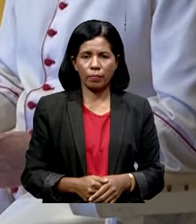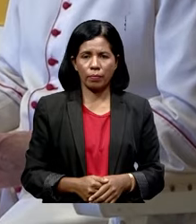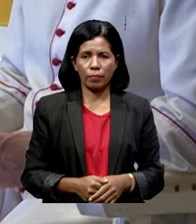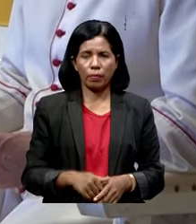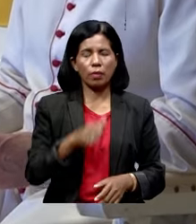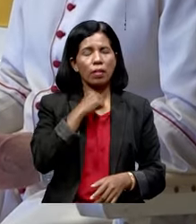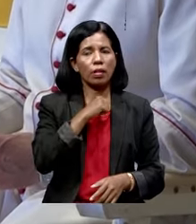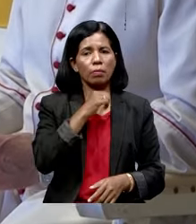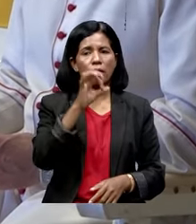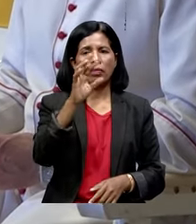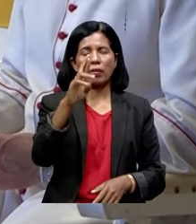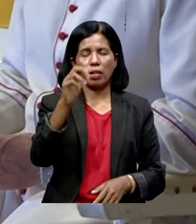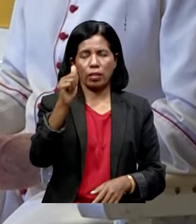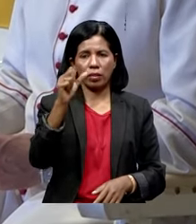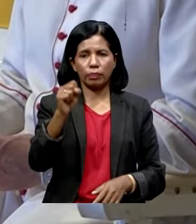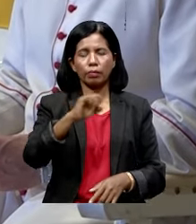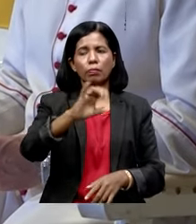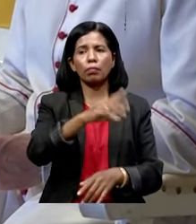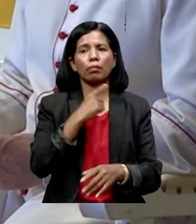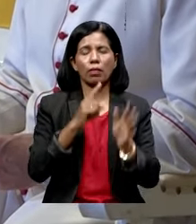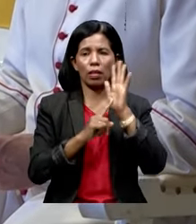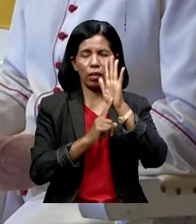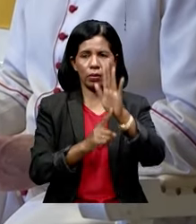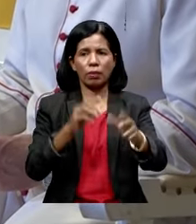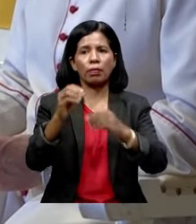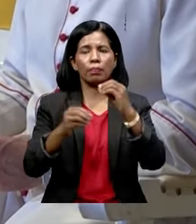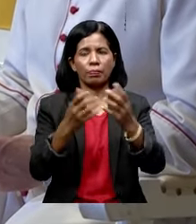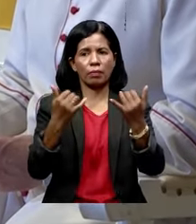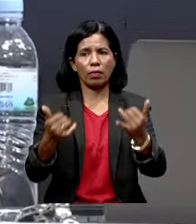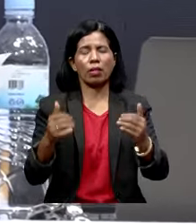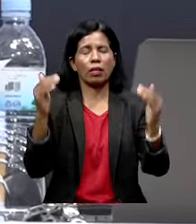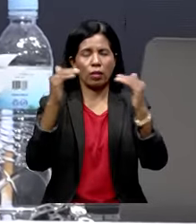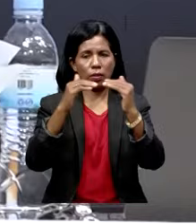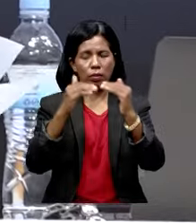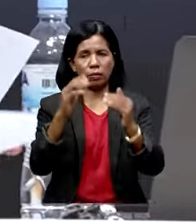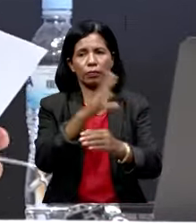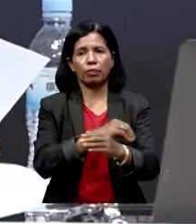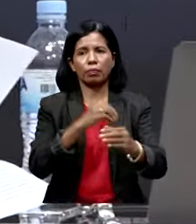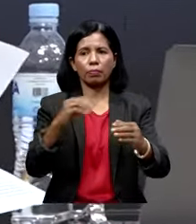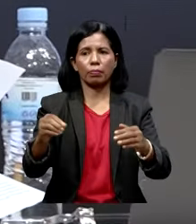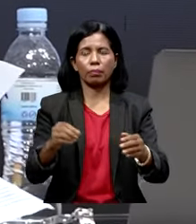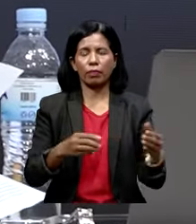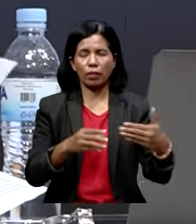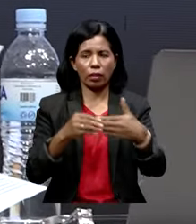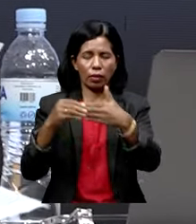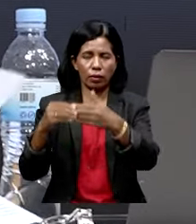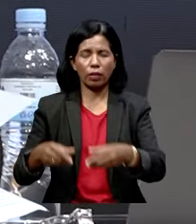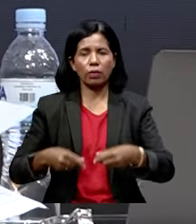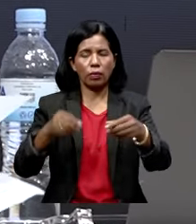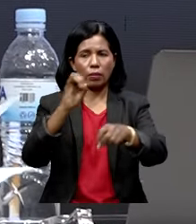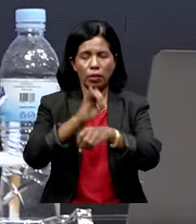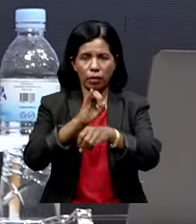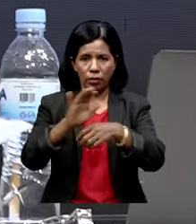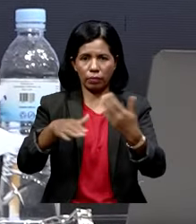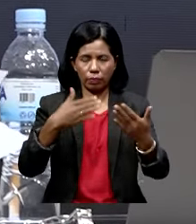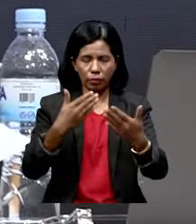Padre Franz Magnus Suseno, Jesuita Hatolia Hiracne, e ani discurso ho tópico pós-modernismo no influência da Igreja e